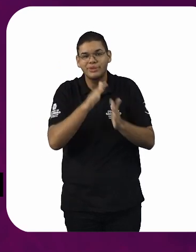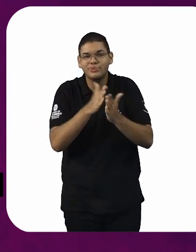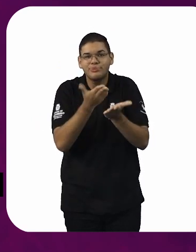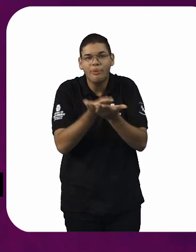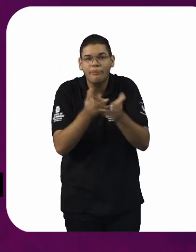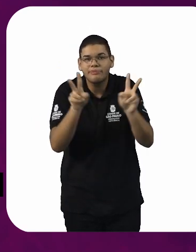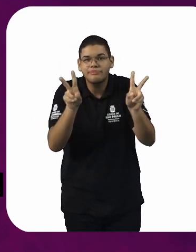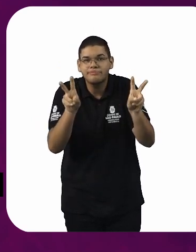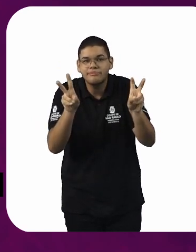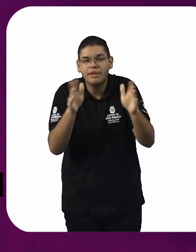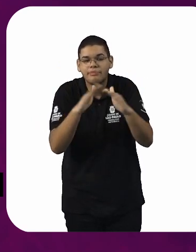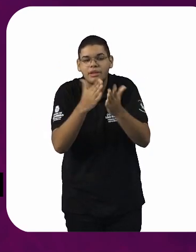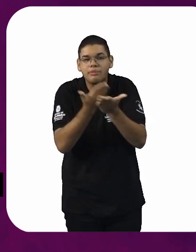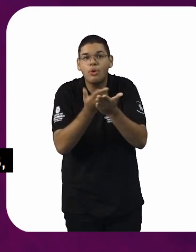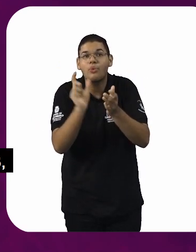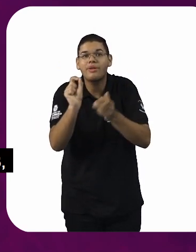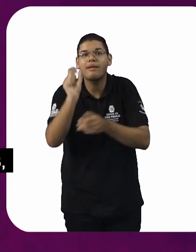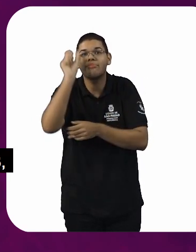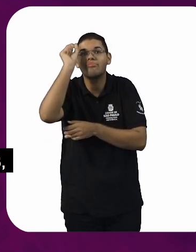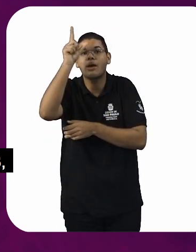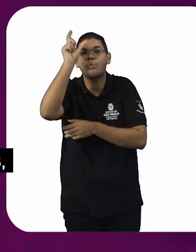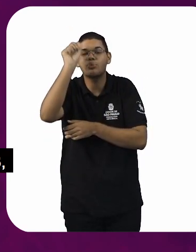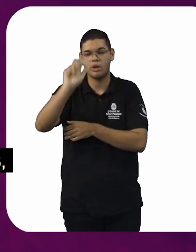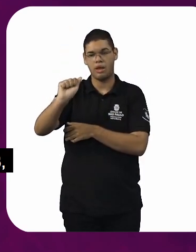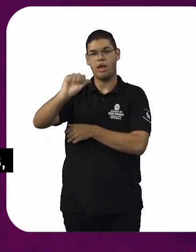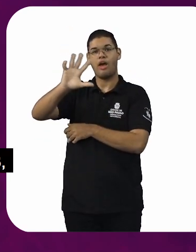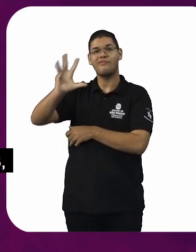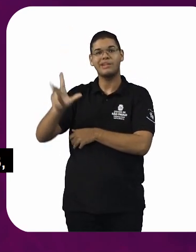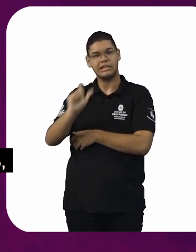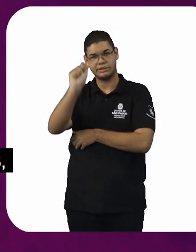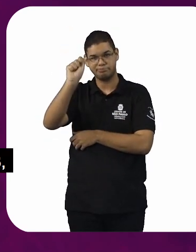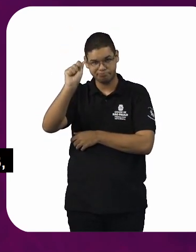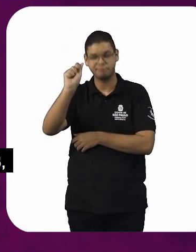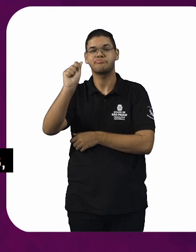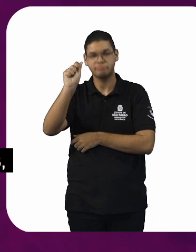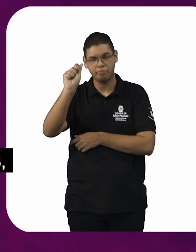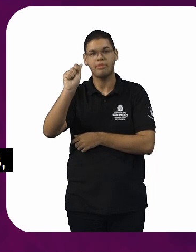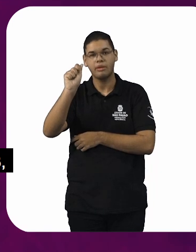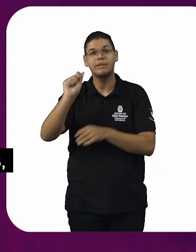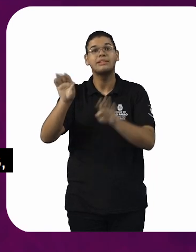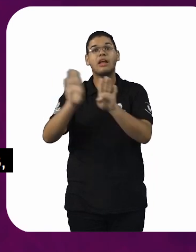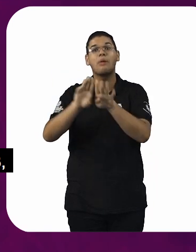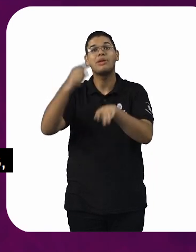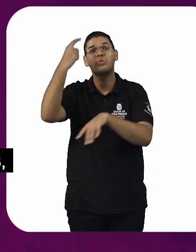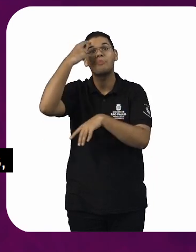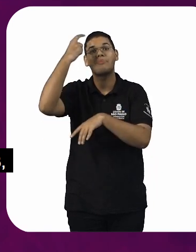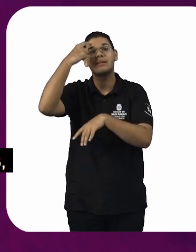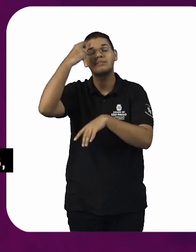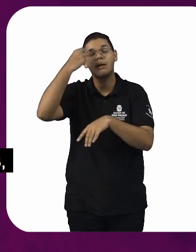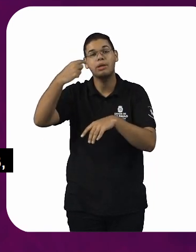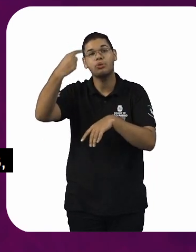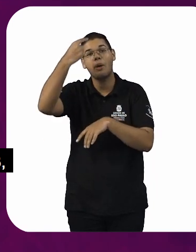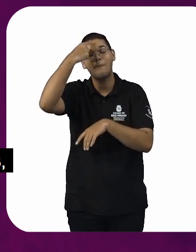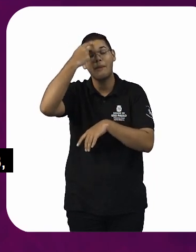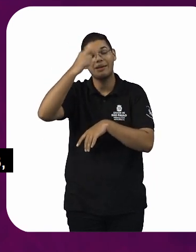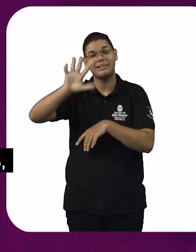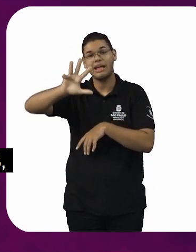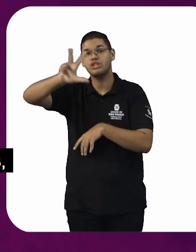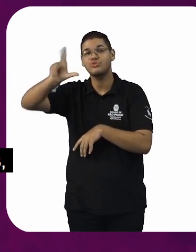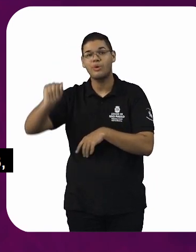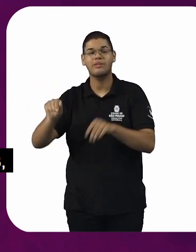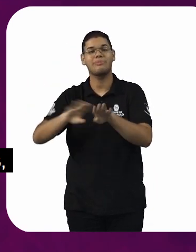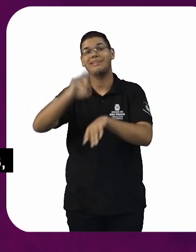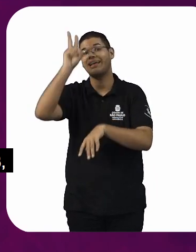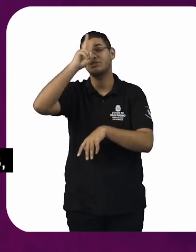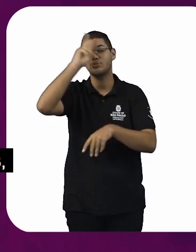questões da cultura africana, do pensamento africano, a história africana.